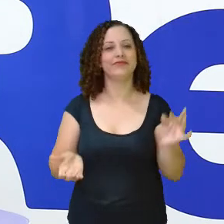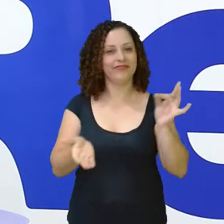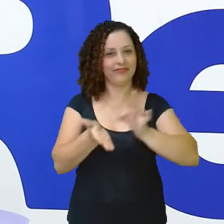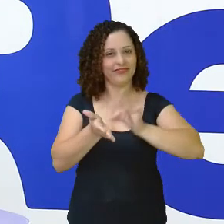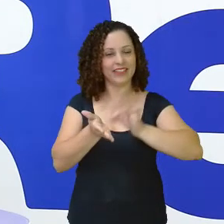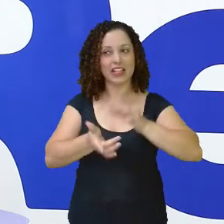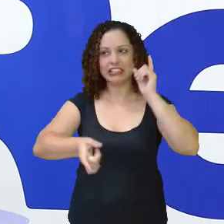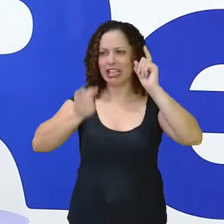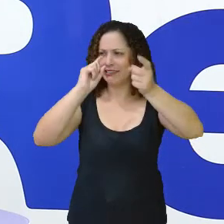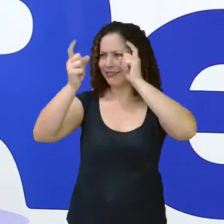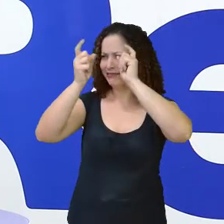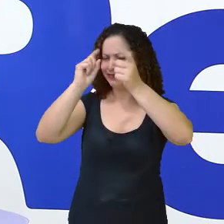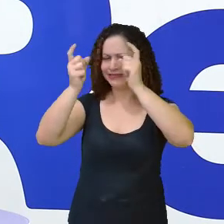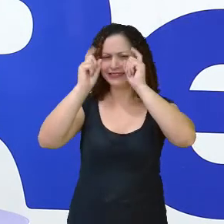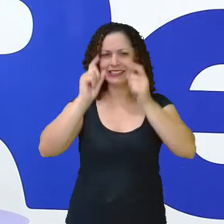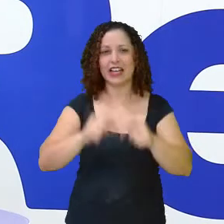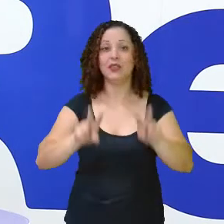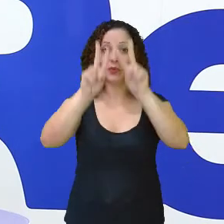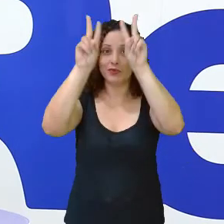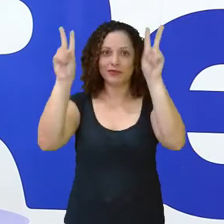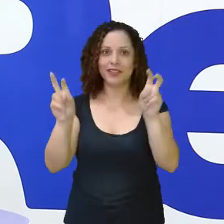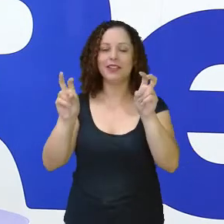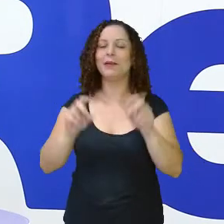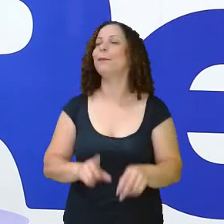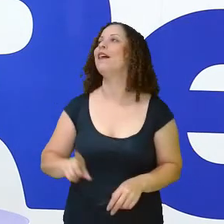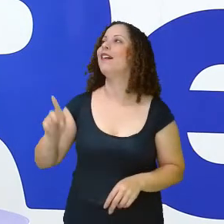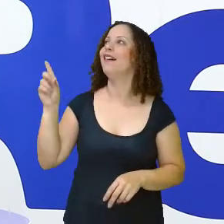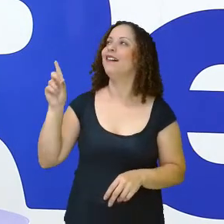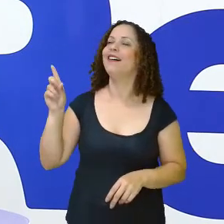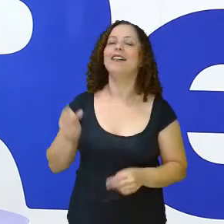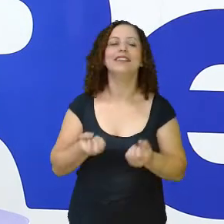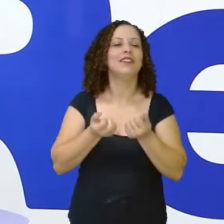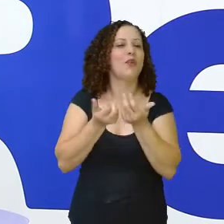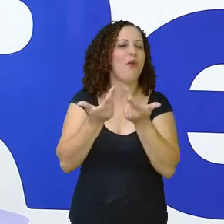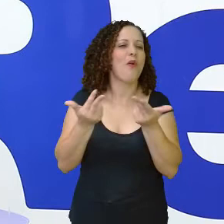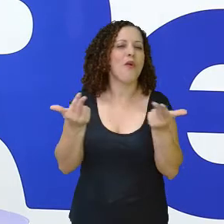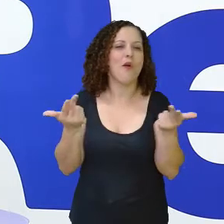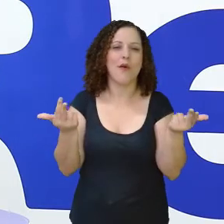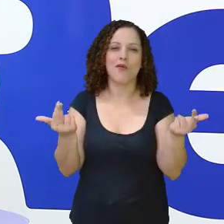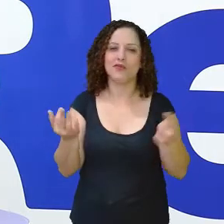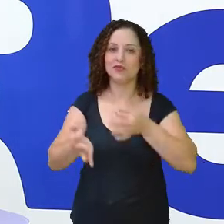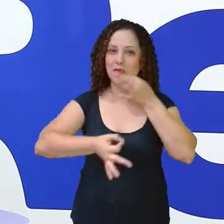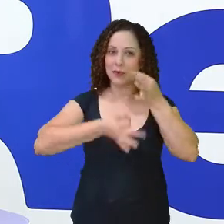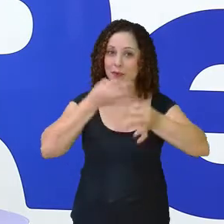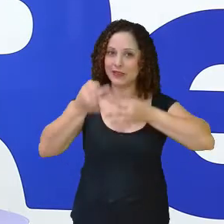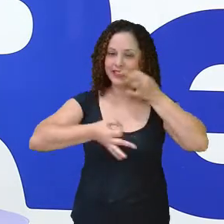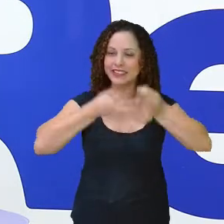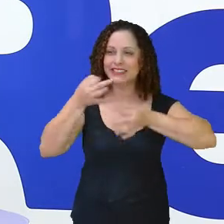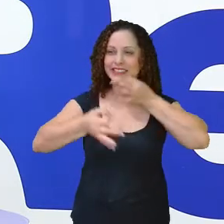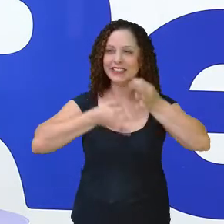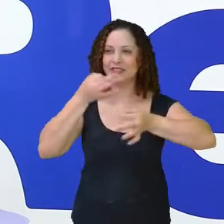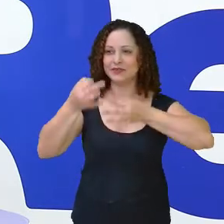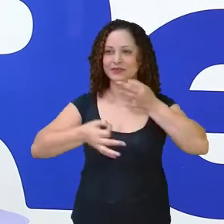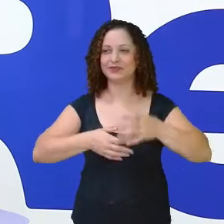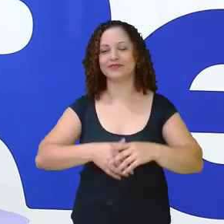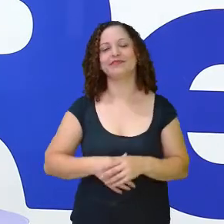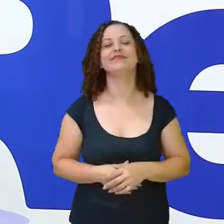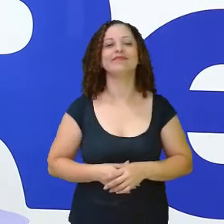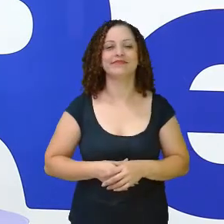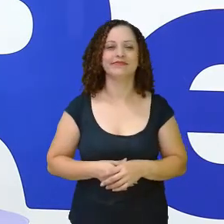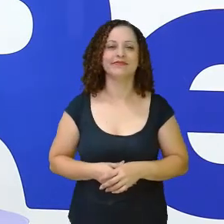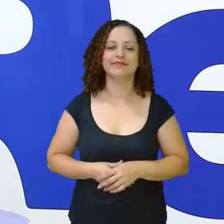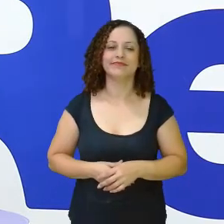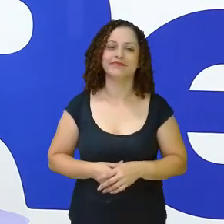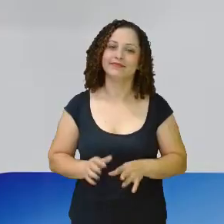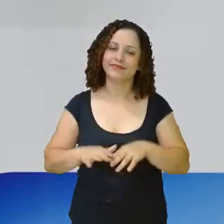coisa bem disputada. E essa temática tem aí muita coisa para se falar, né? Vai ter gente verdade. Que concorda, gente que não concorda. É isso